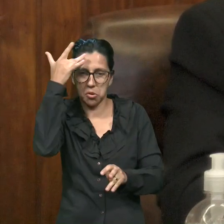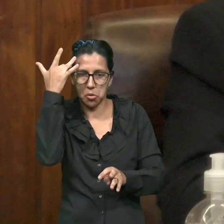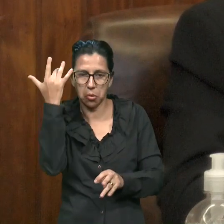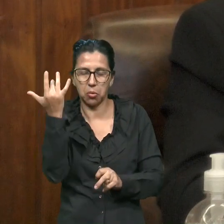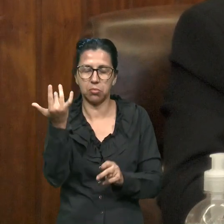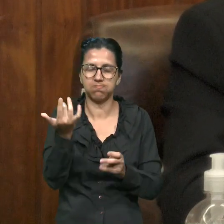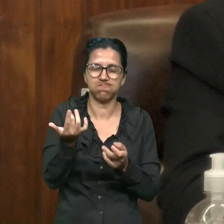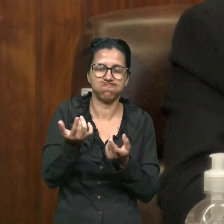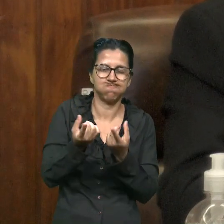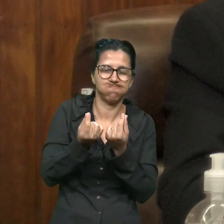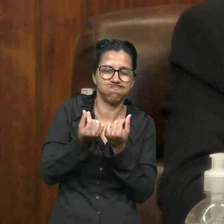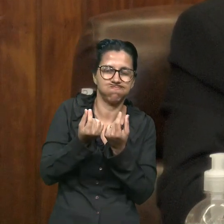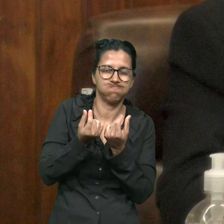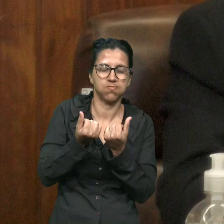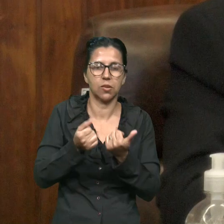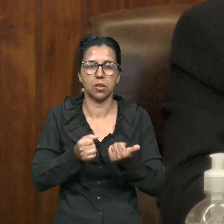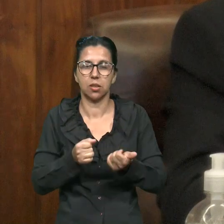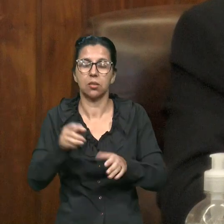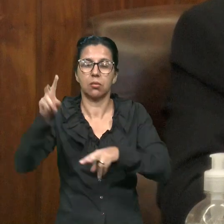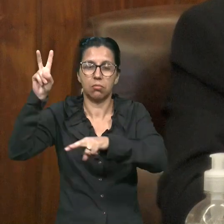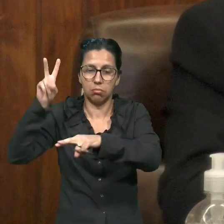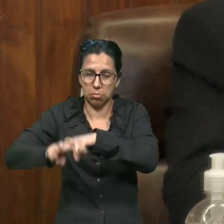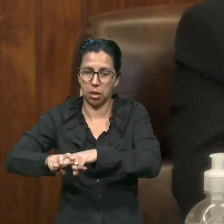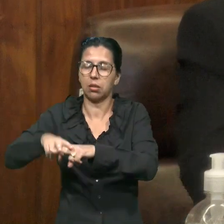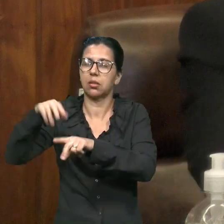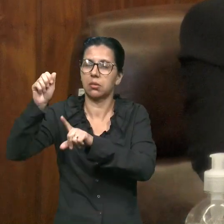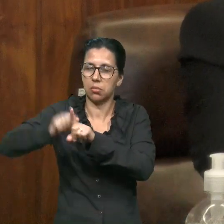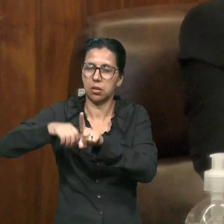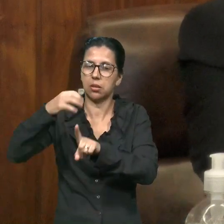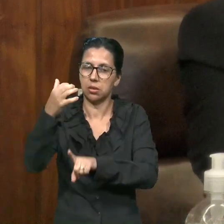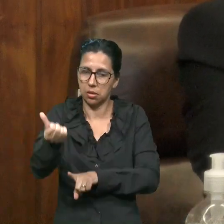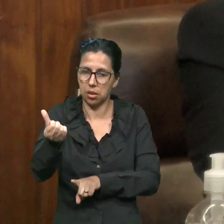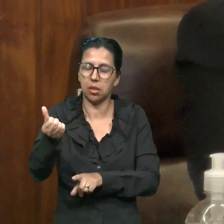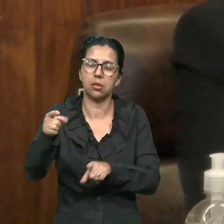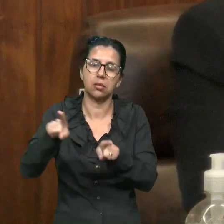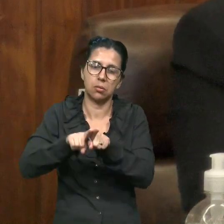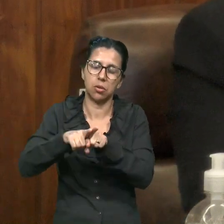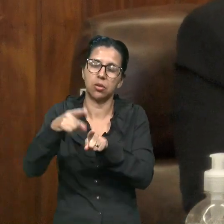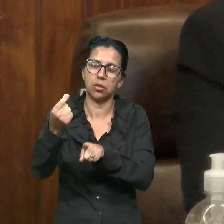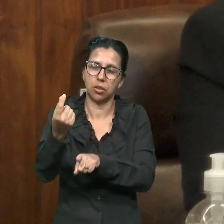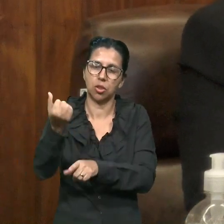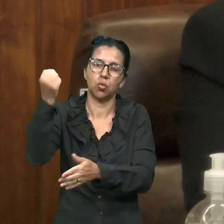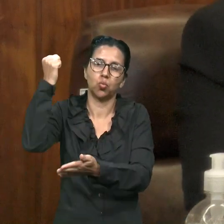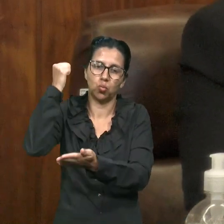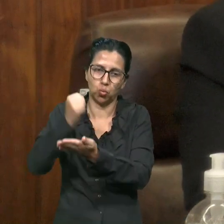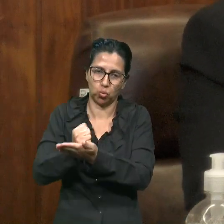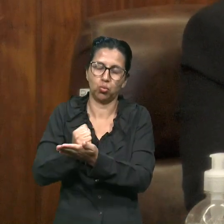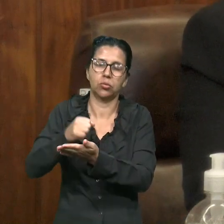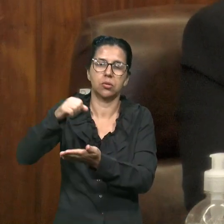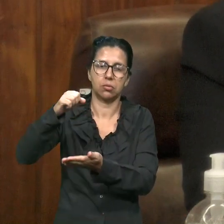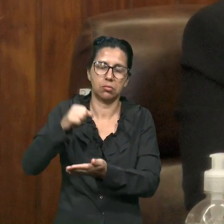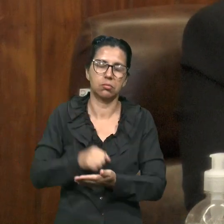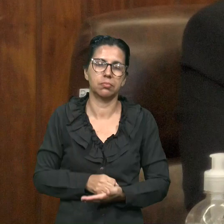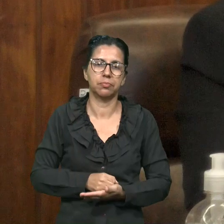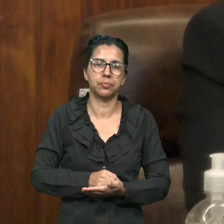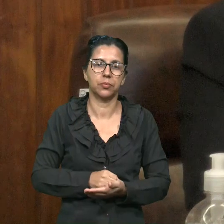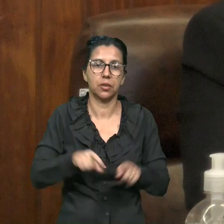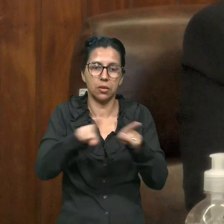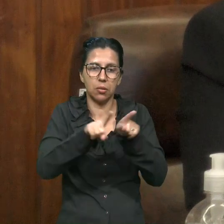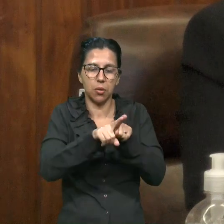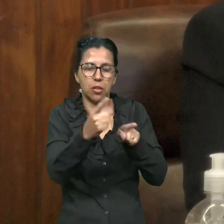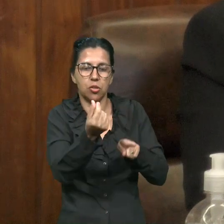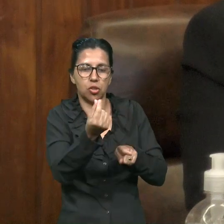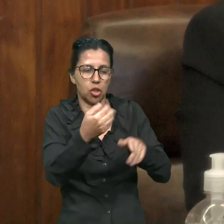ou a execução do contrato. Pena, detenção de 6 meses a 2 anos e multa. A proposta é que onera os cofres públicos